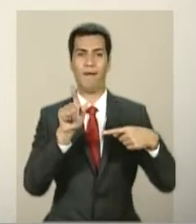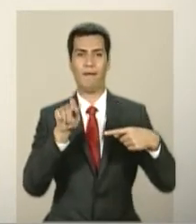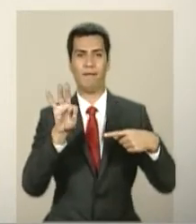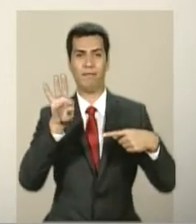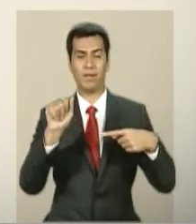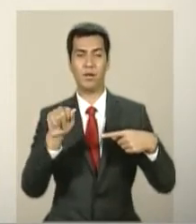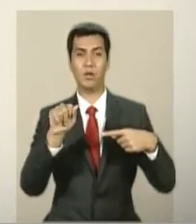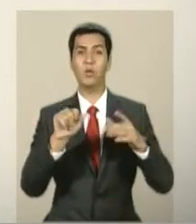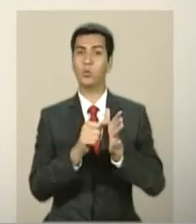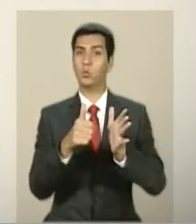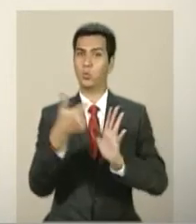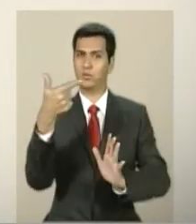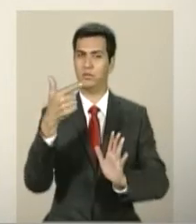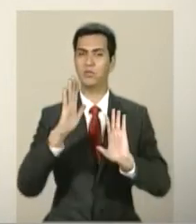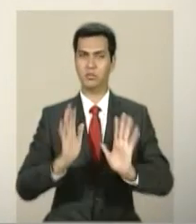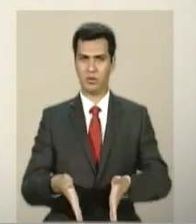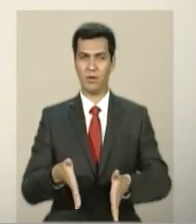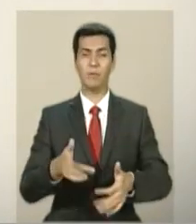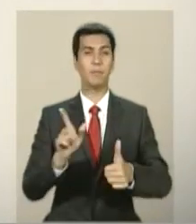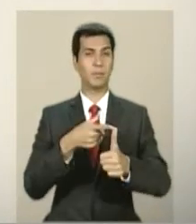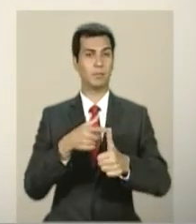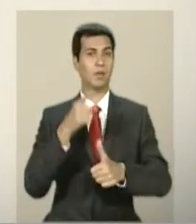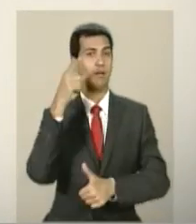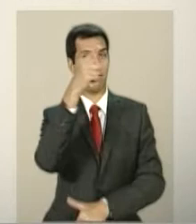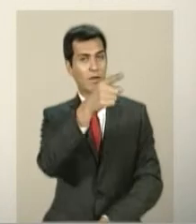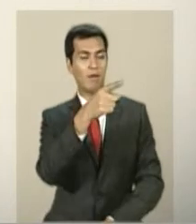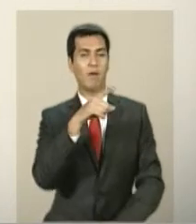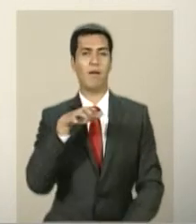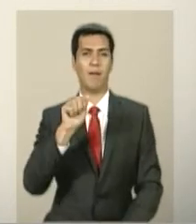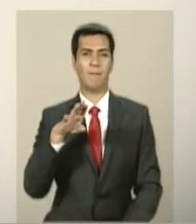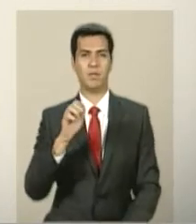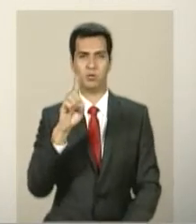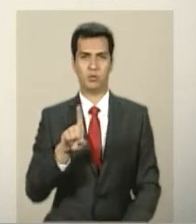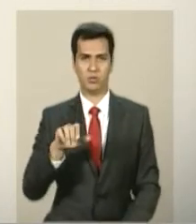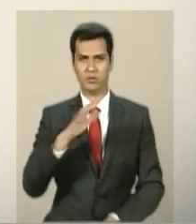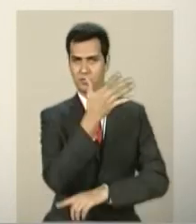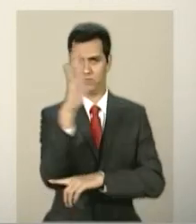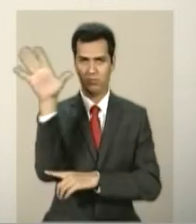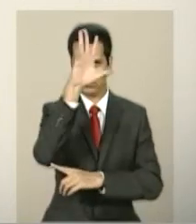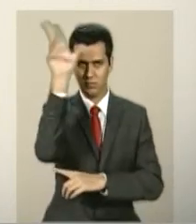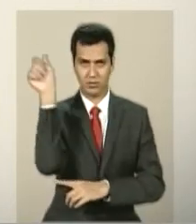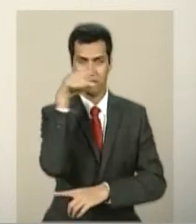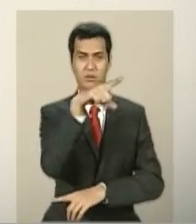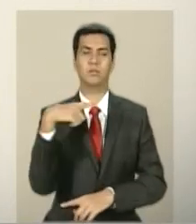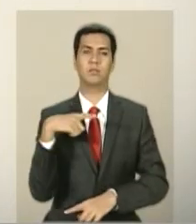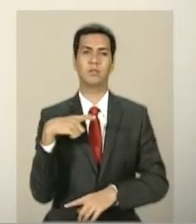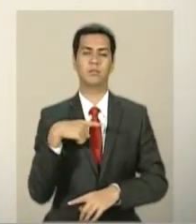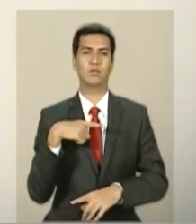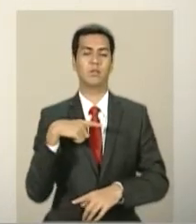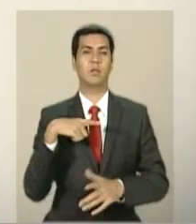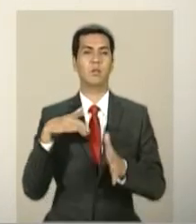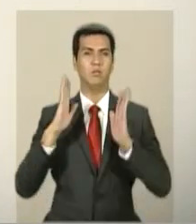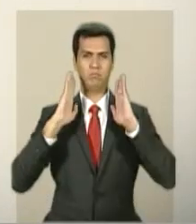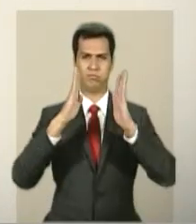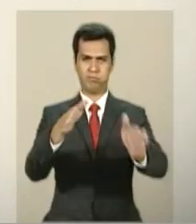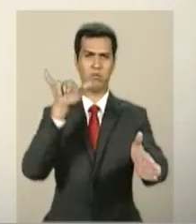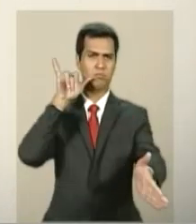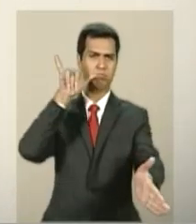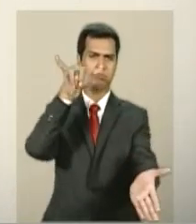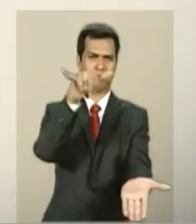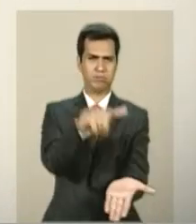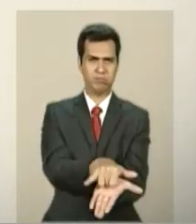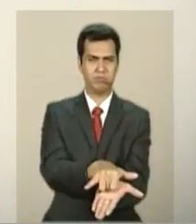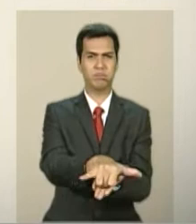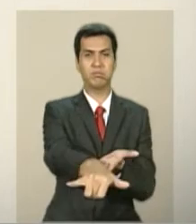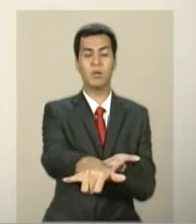na Amazônia lá foram destruídas três pistas de pouso clandestinas que eram usadas por traficantes